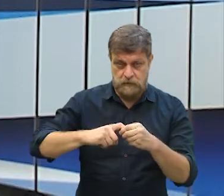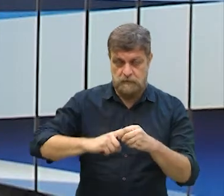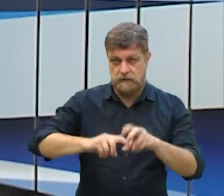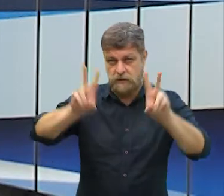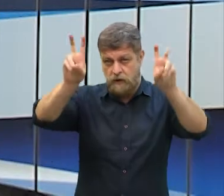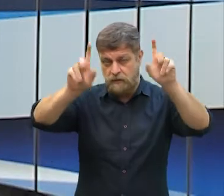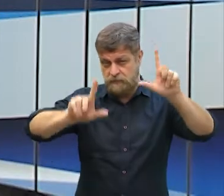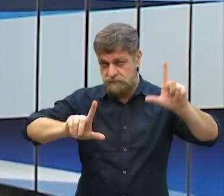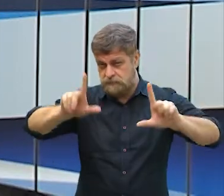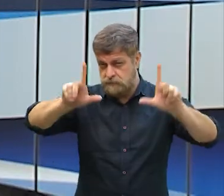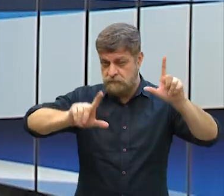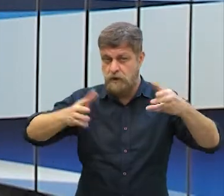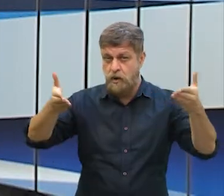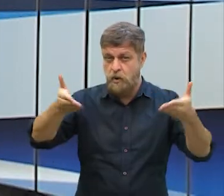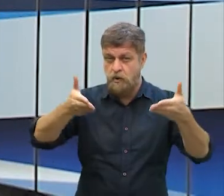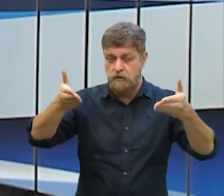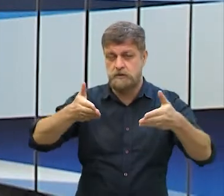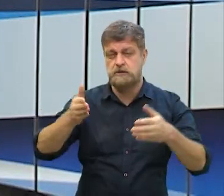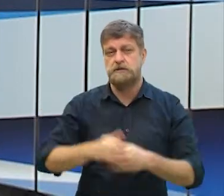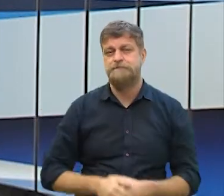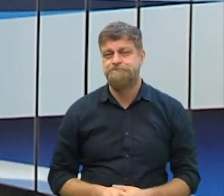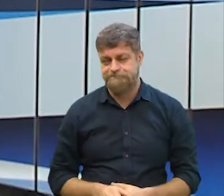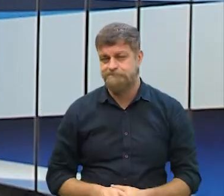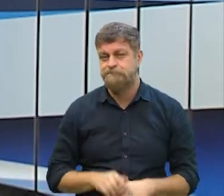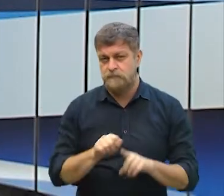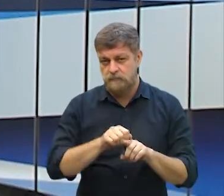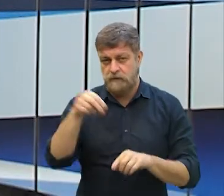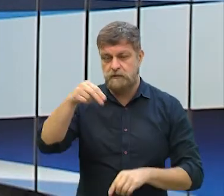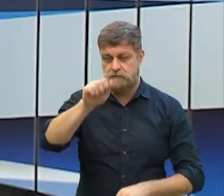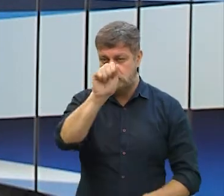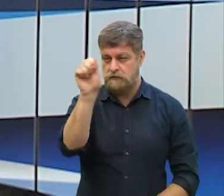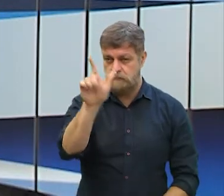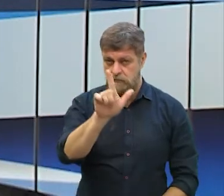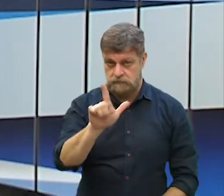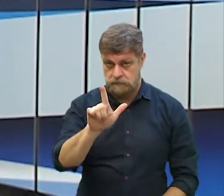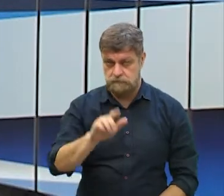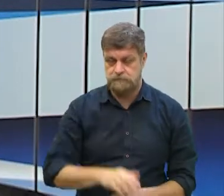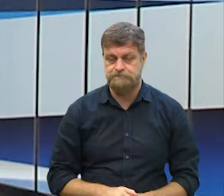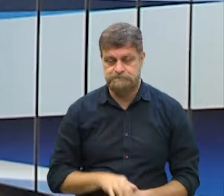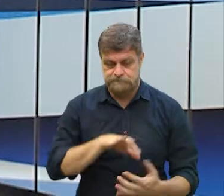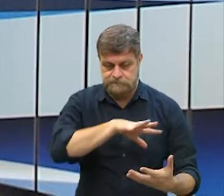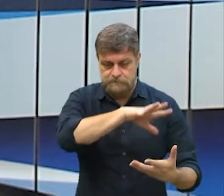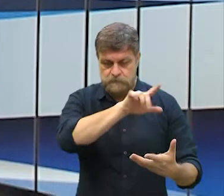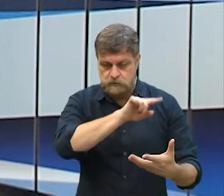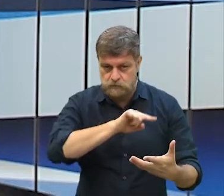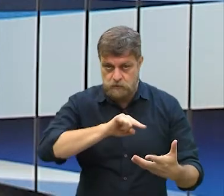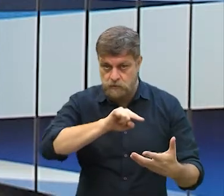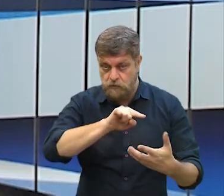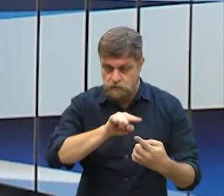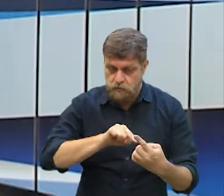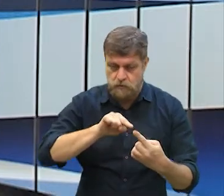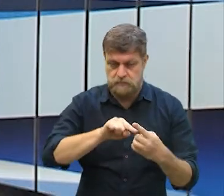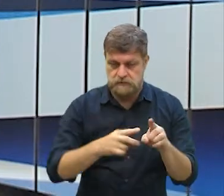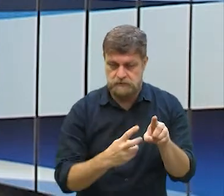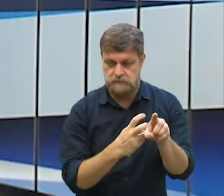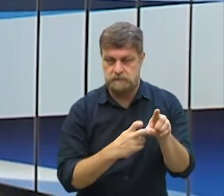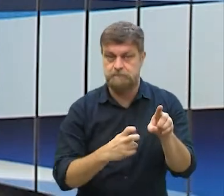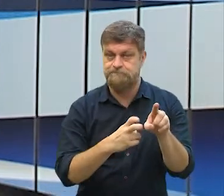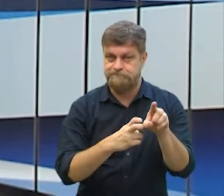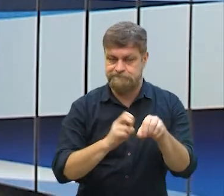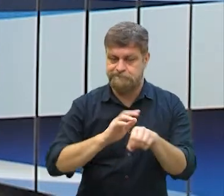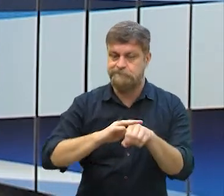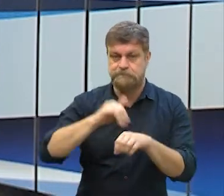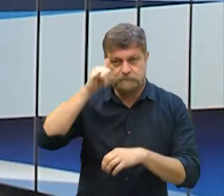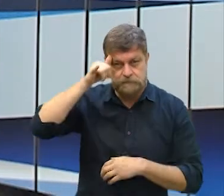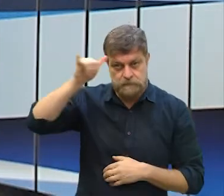Voltamos com o Questão de Ordem. Hoje nós estamos falando sobre o Novembro Azul, mês mundial de combate ao câncer